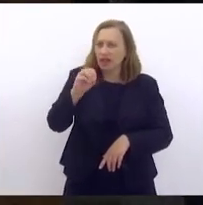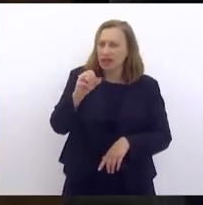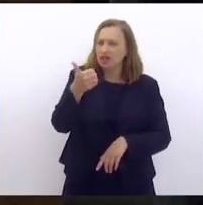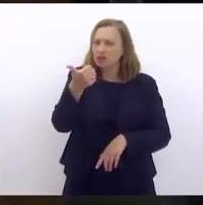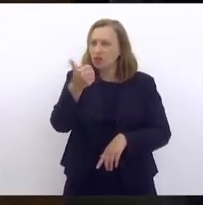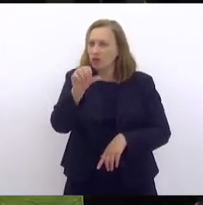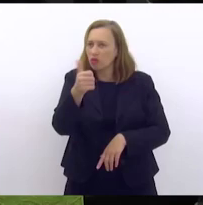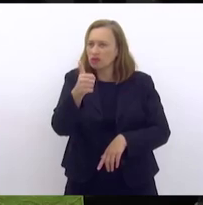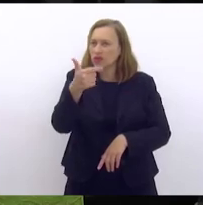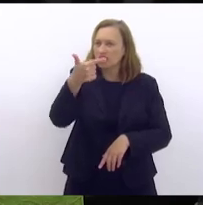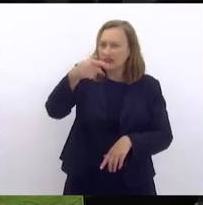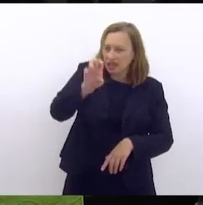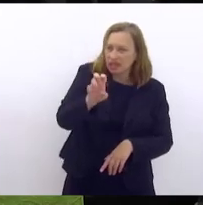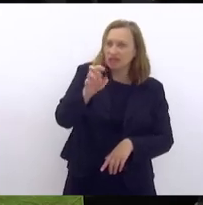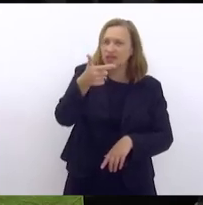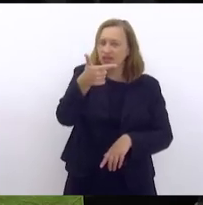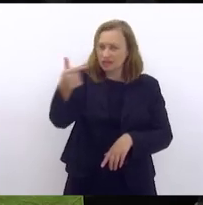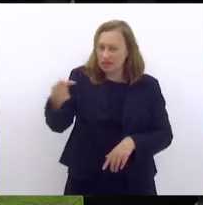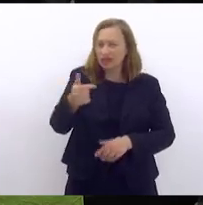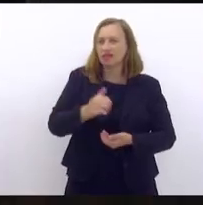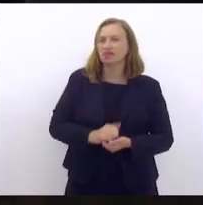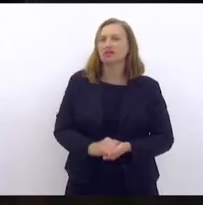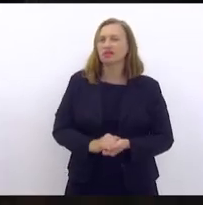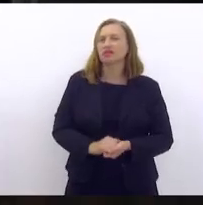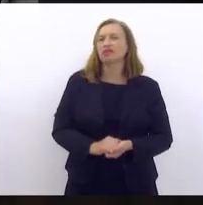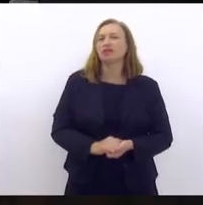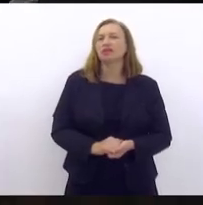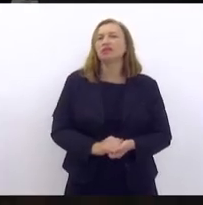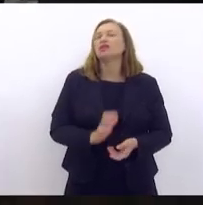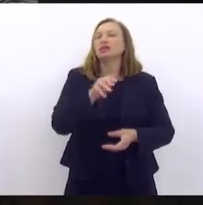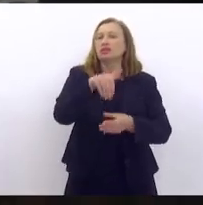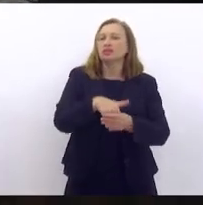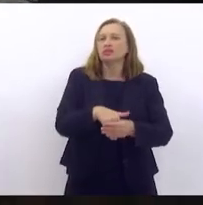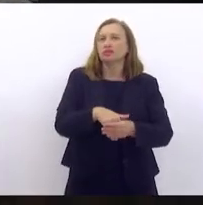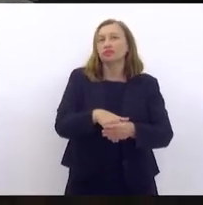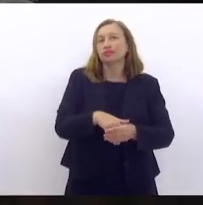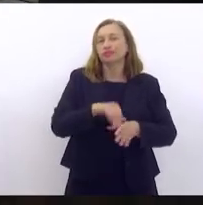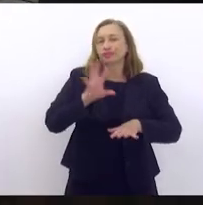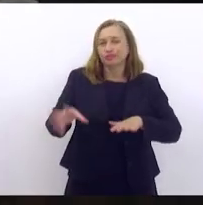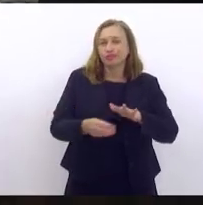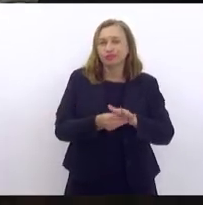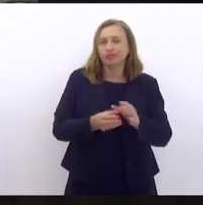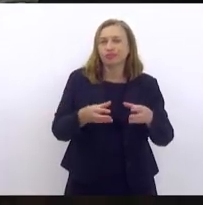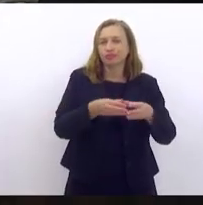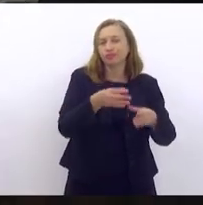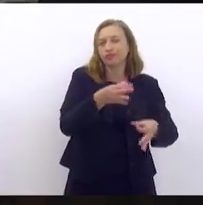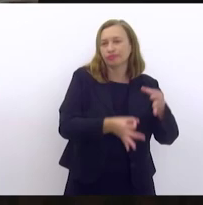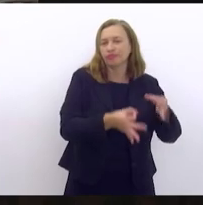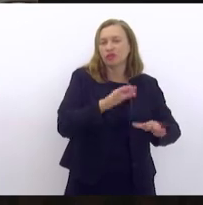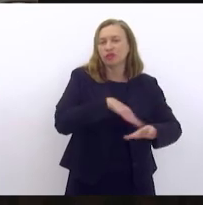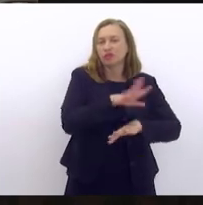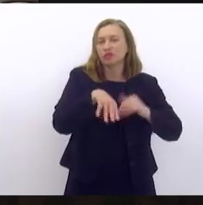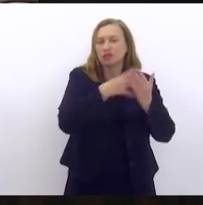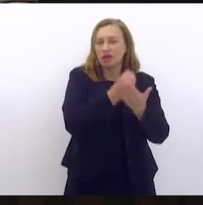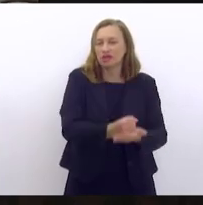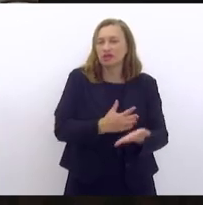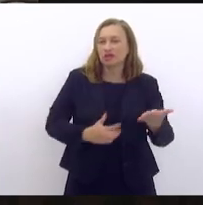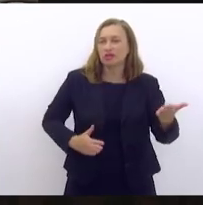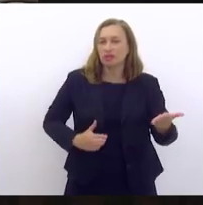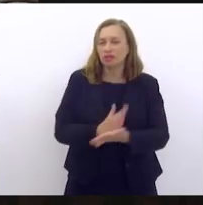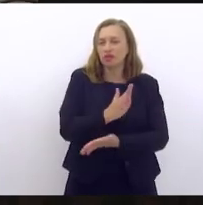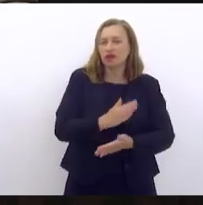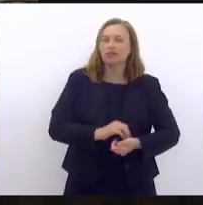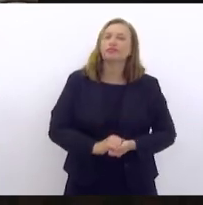e 17. Em votação as emendas da Comissão de Constituição e Justiça. Senhores que aprovam, permaneçam como